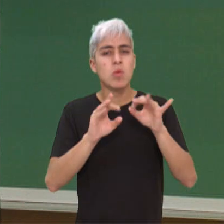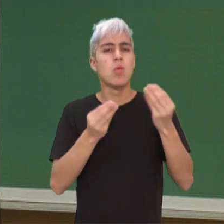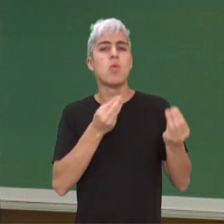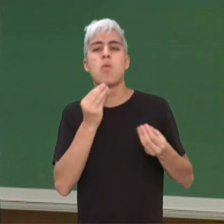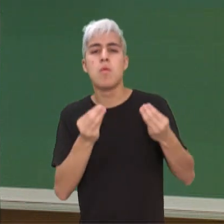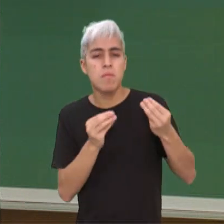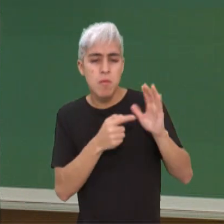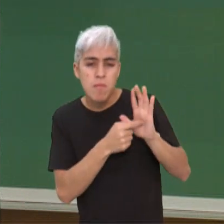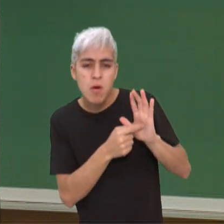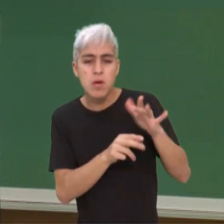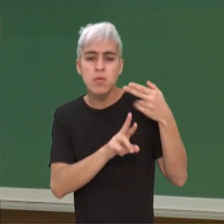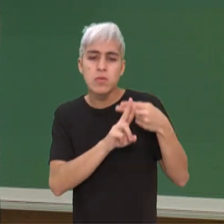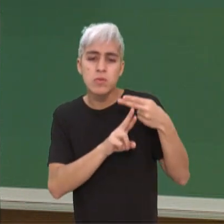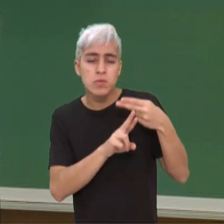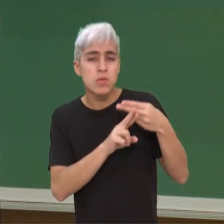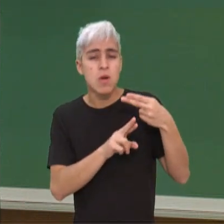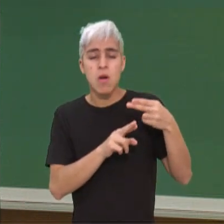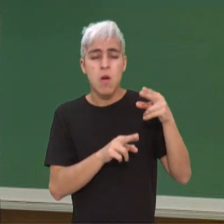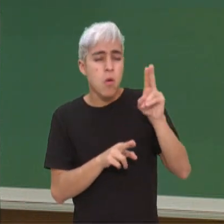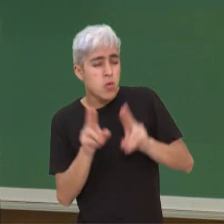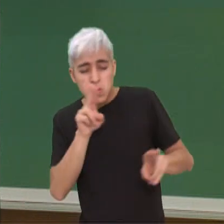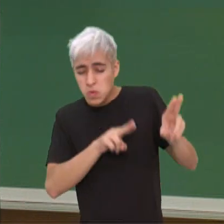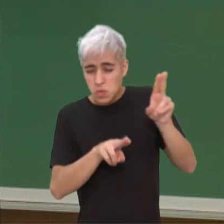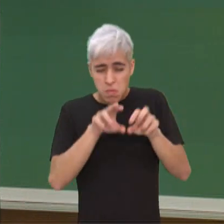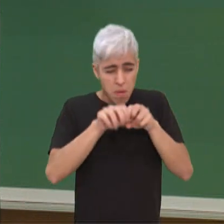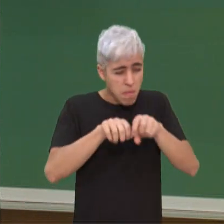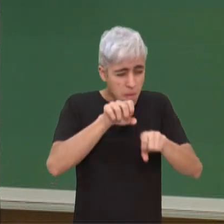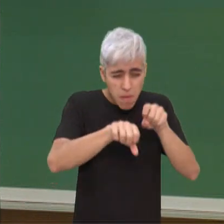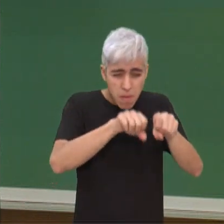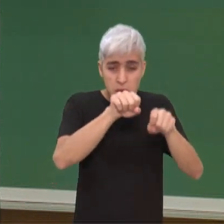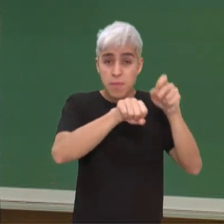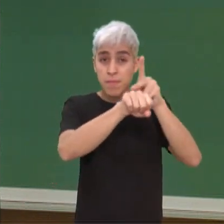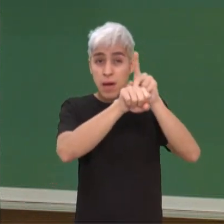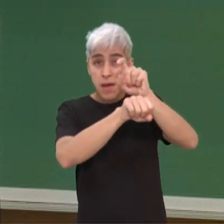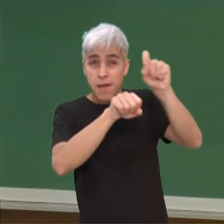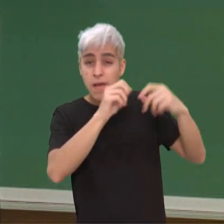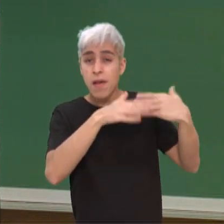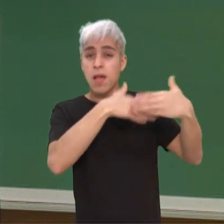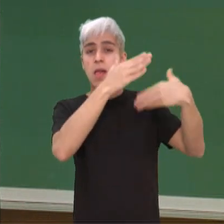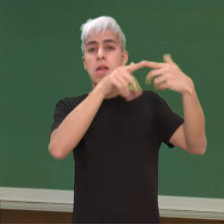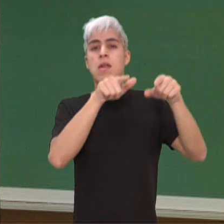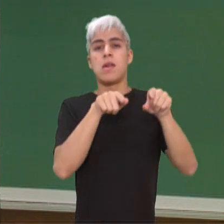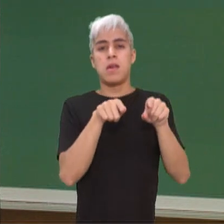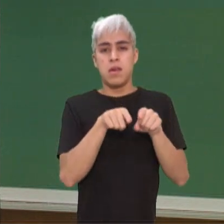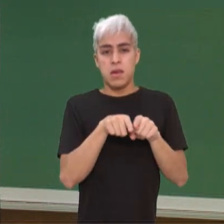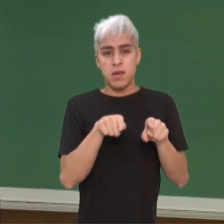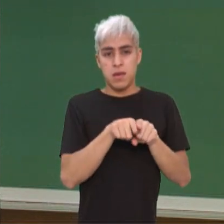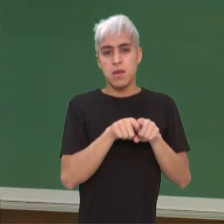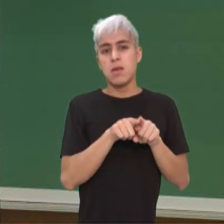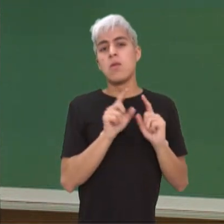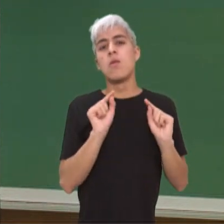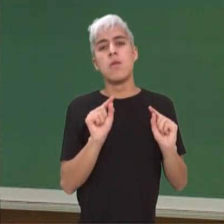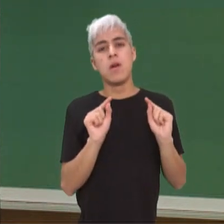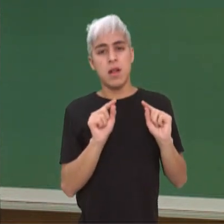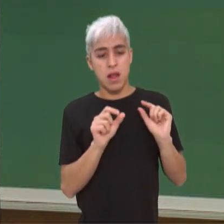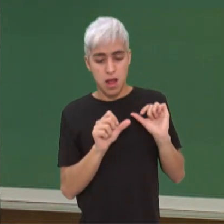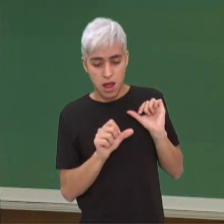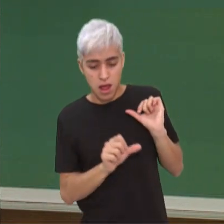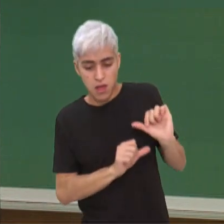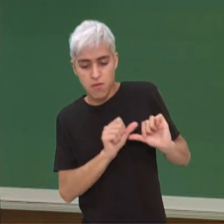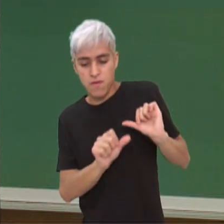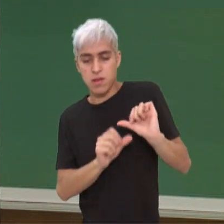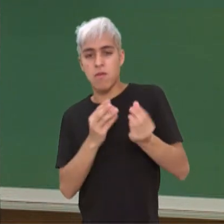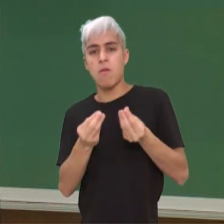uso excessivo das nações desenvolvidas e a questão da renovação,